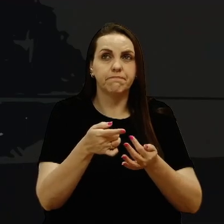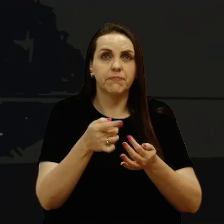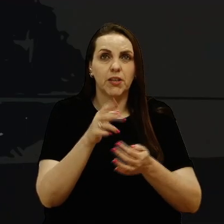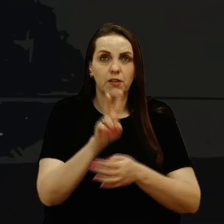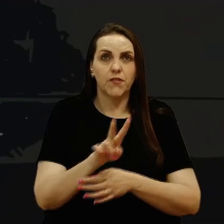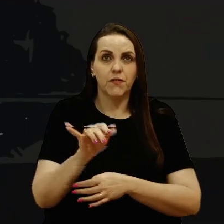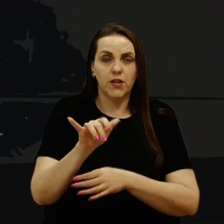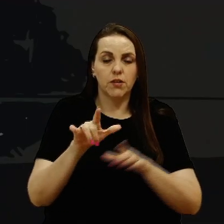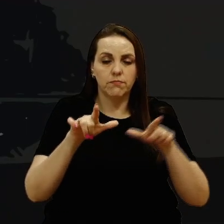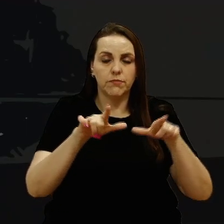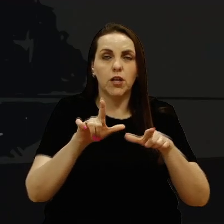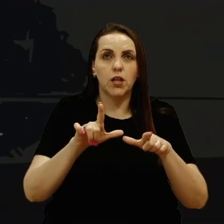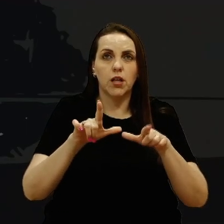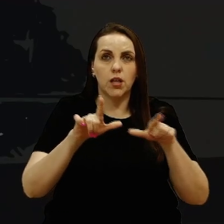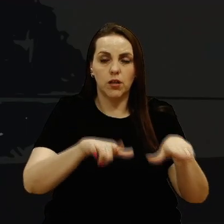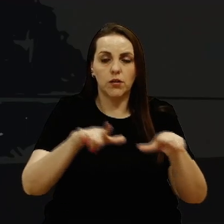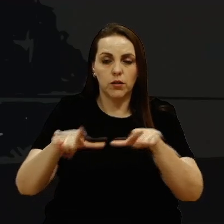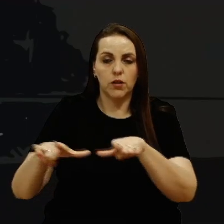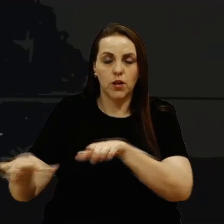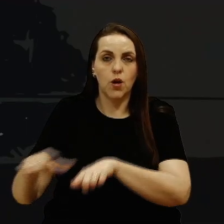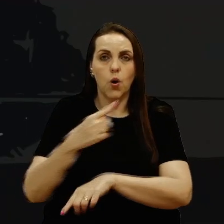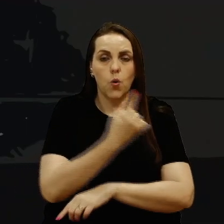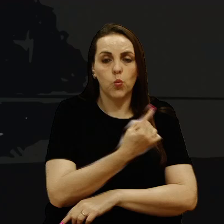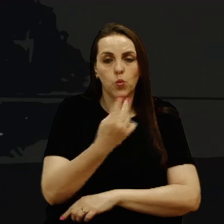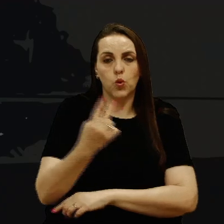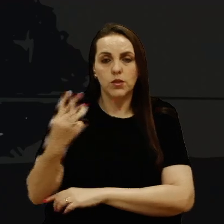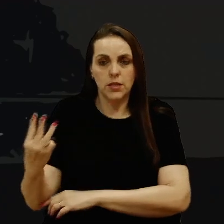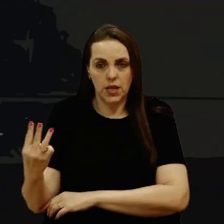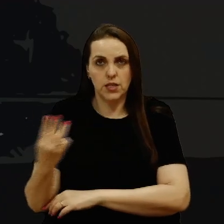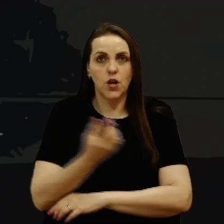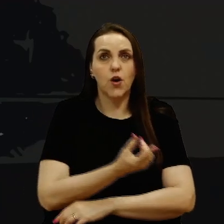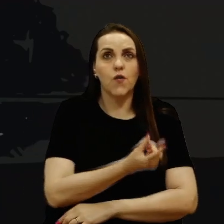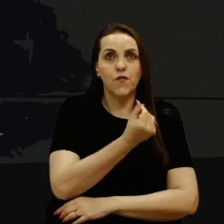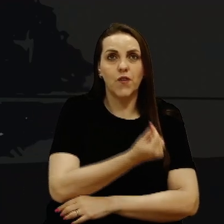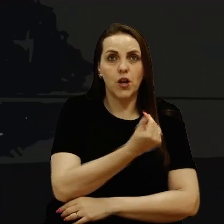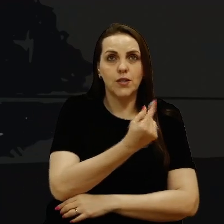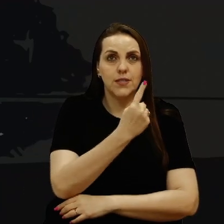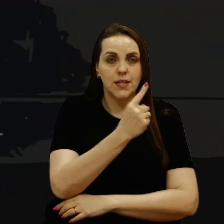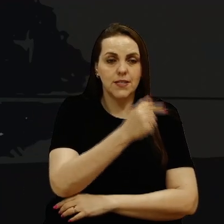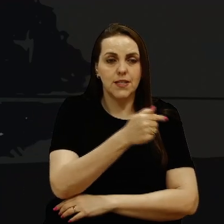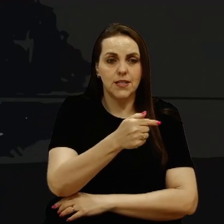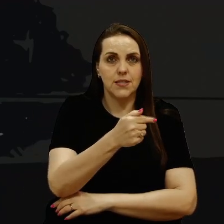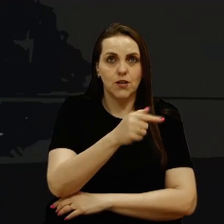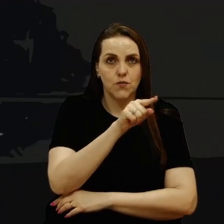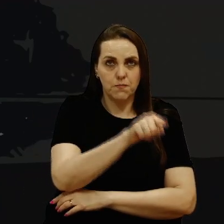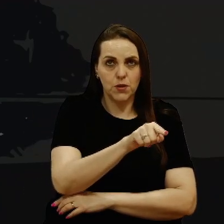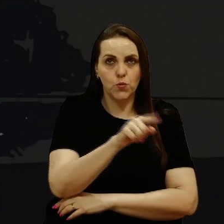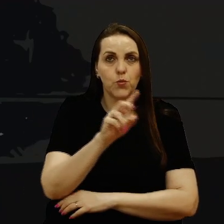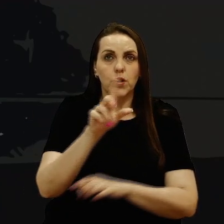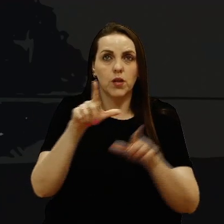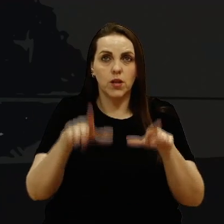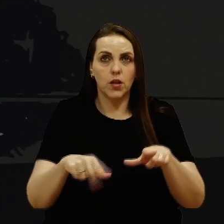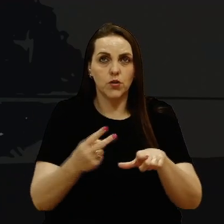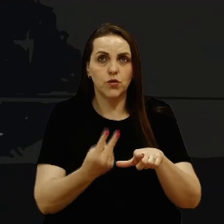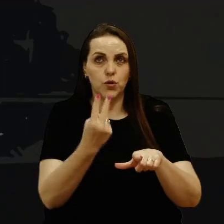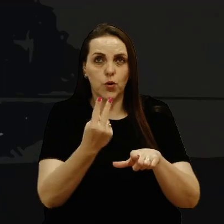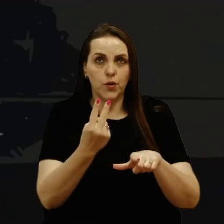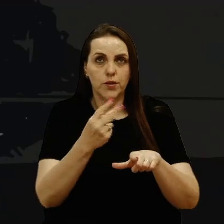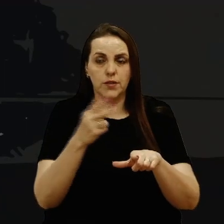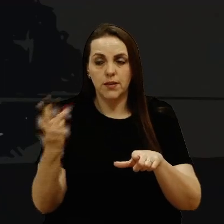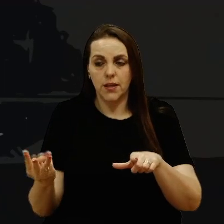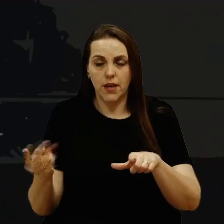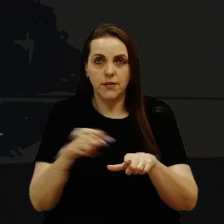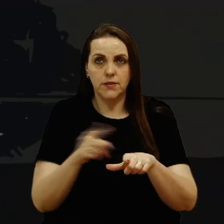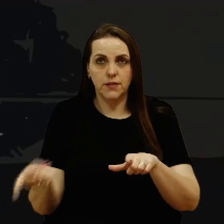2, lote 3, o lote 1 com valor de 177 mil, lote 2 e 3, ambos com R$162